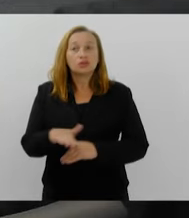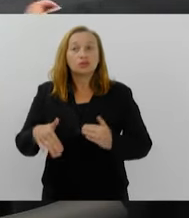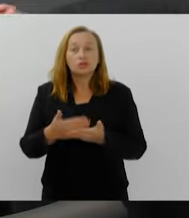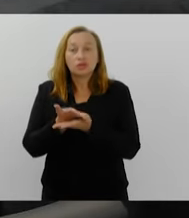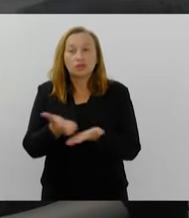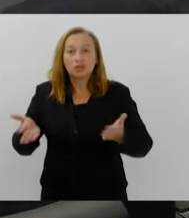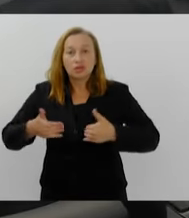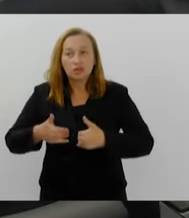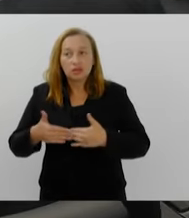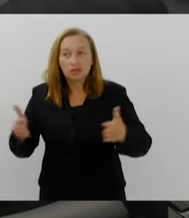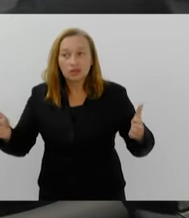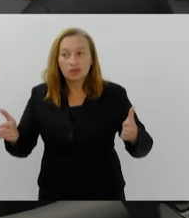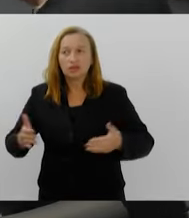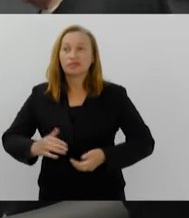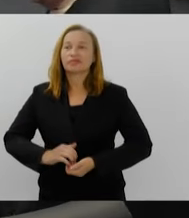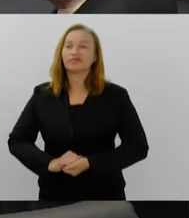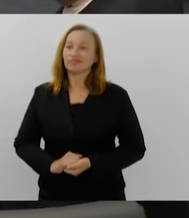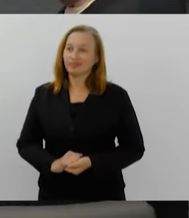a sessão.